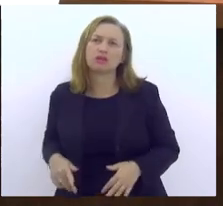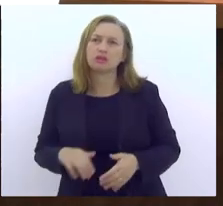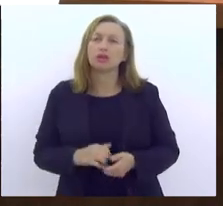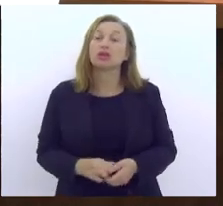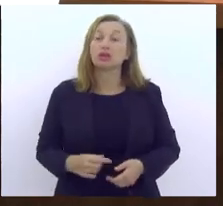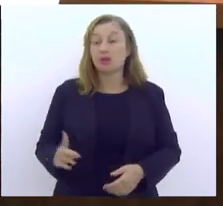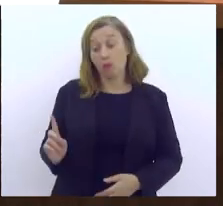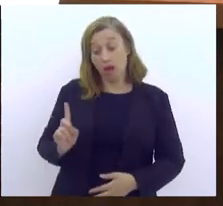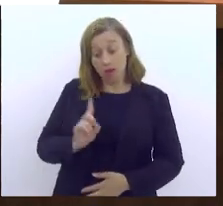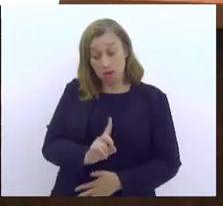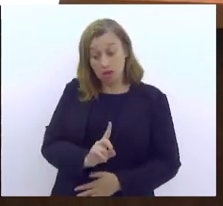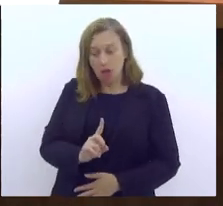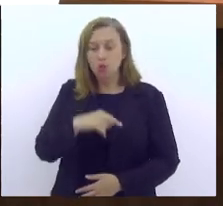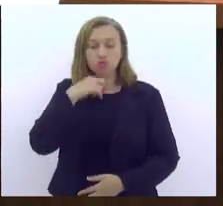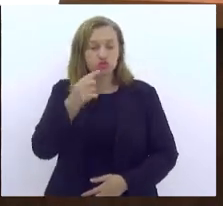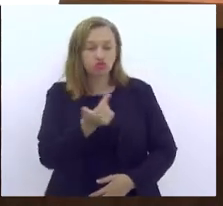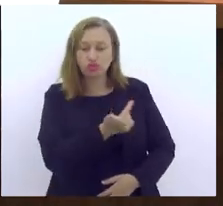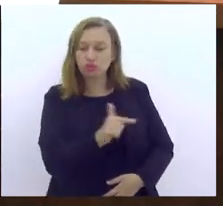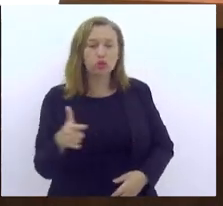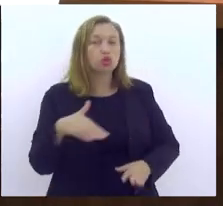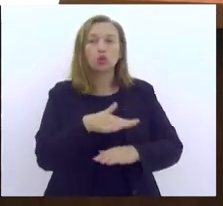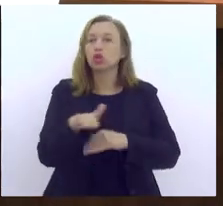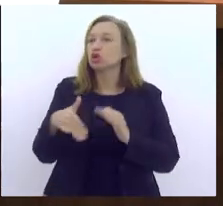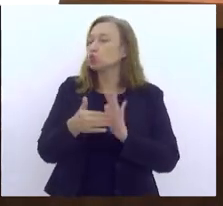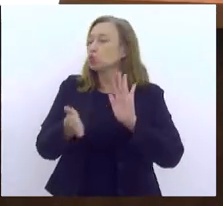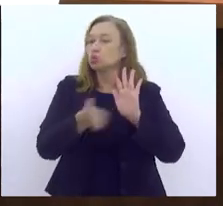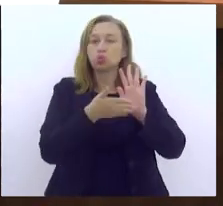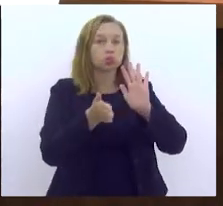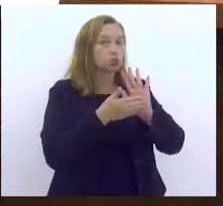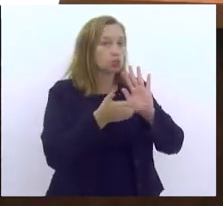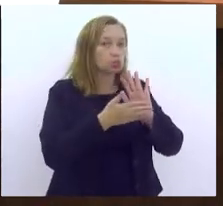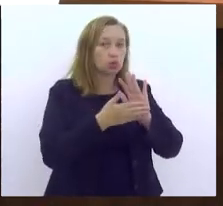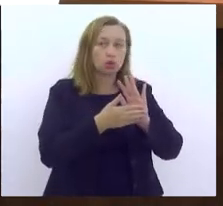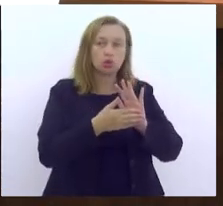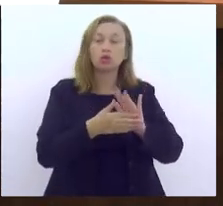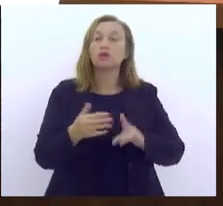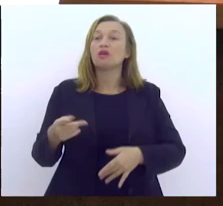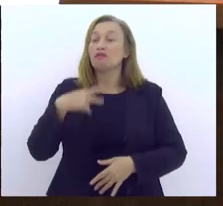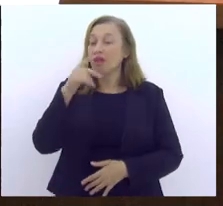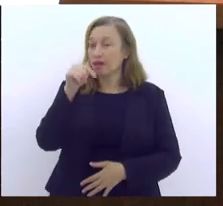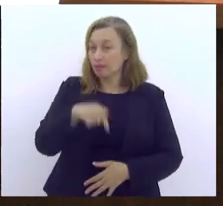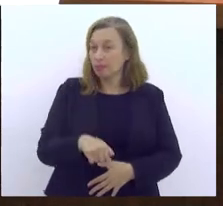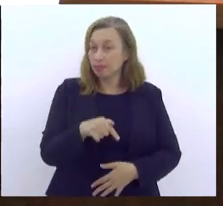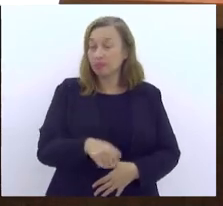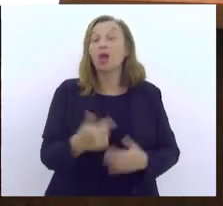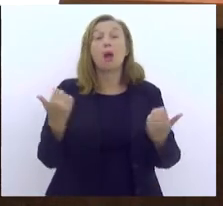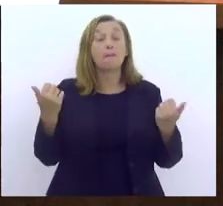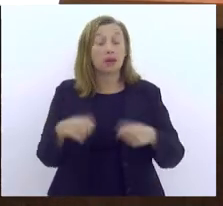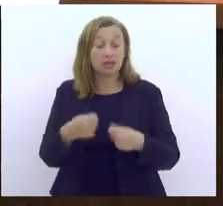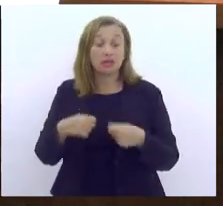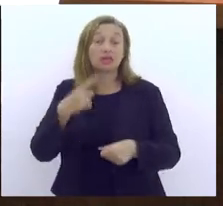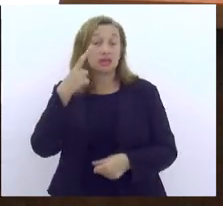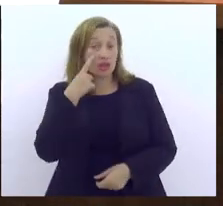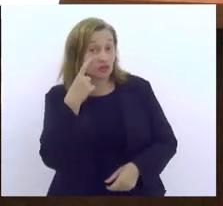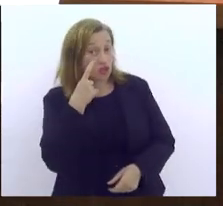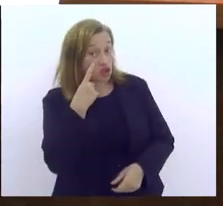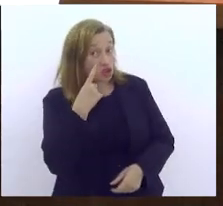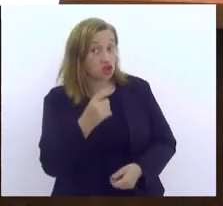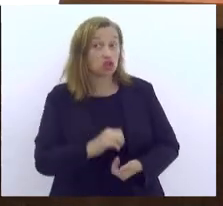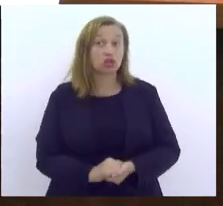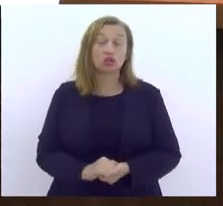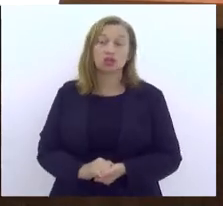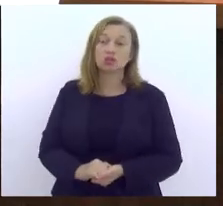aqui, eu não tenho dúvida. De todas as propostas colocadas aqui, elas precisam ser vistas de uma